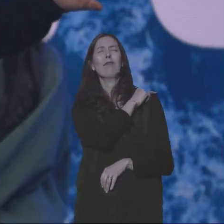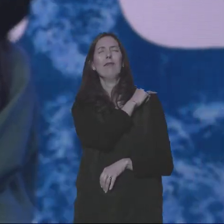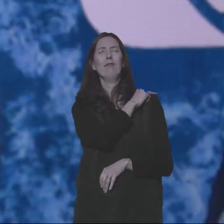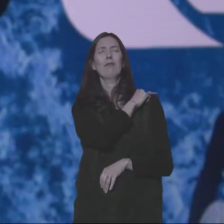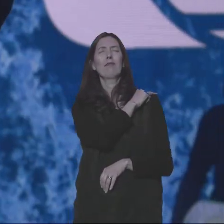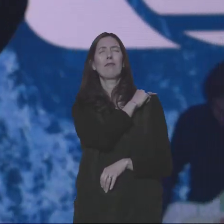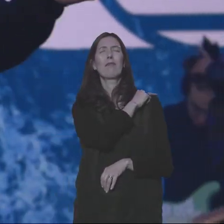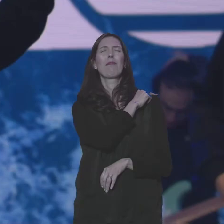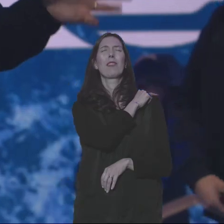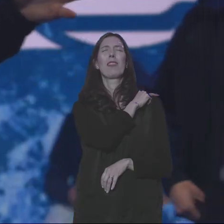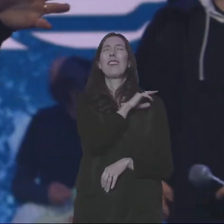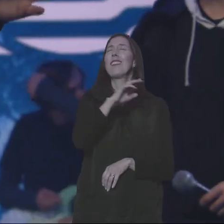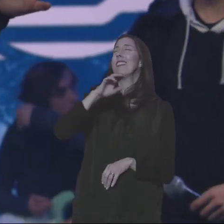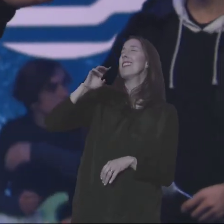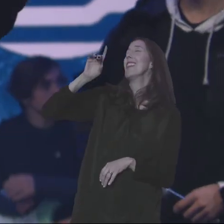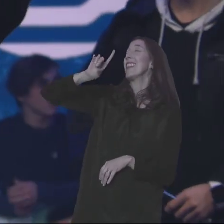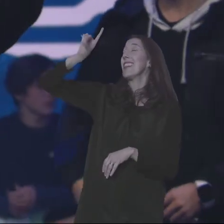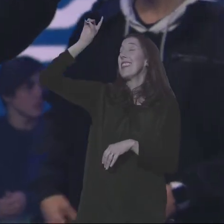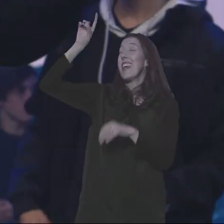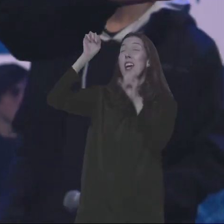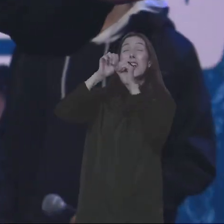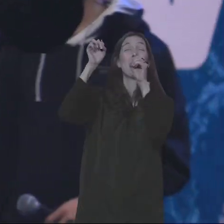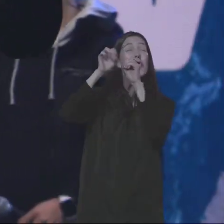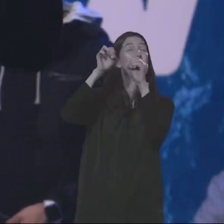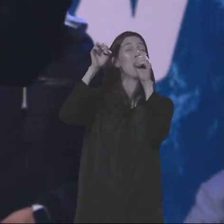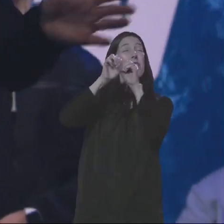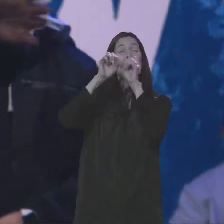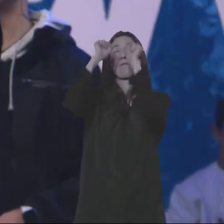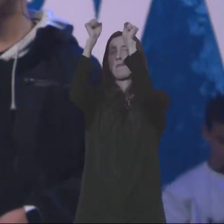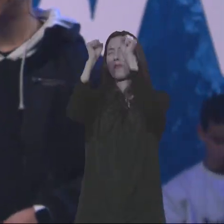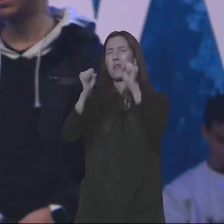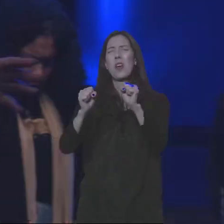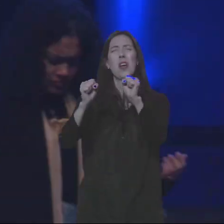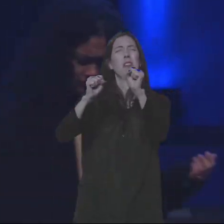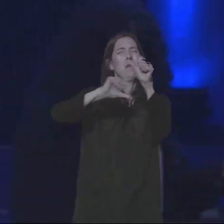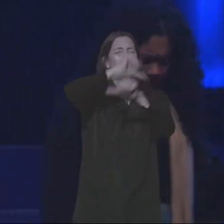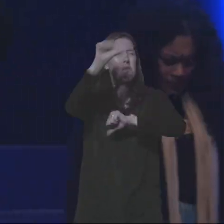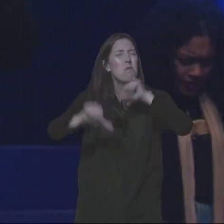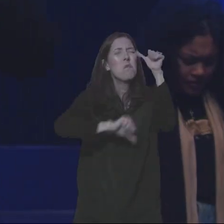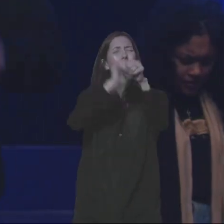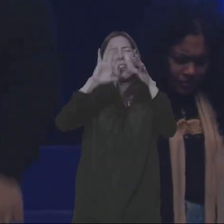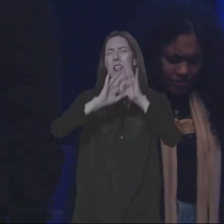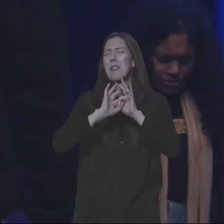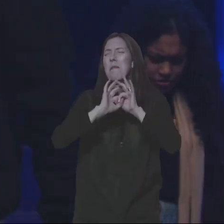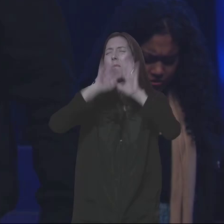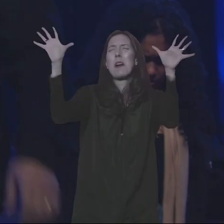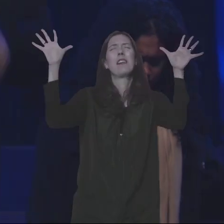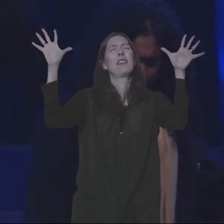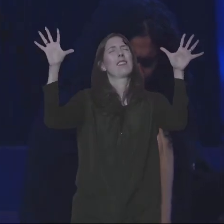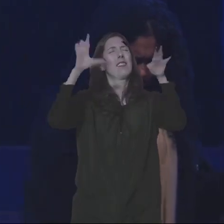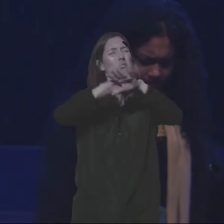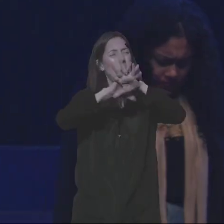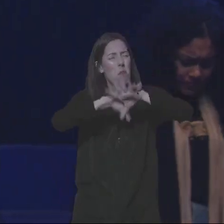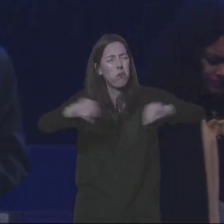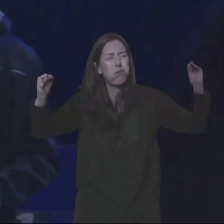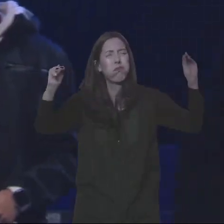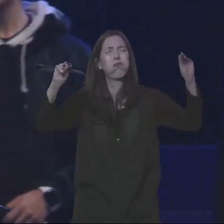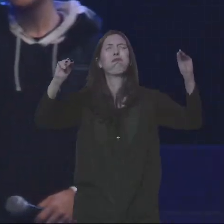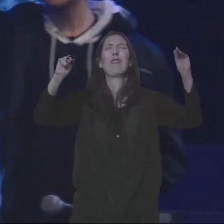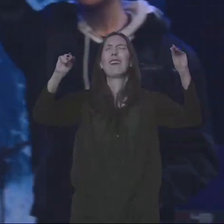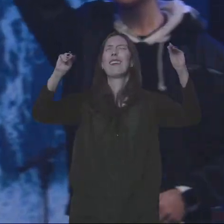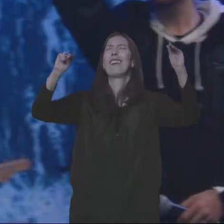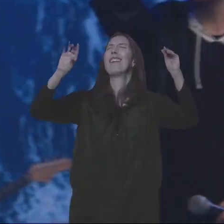fazer uma obra tão poderosa aqui, que pessoas sejam libertas, curadas, transformadas. Encontre em nós um